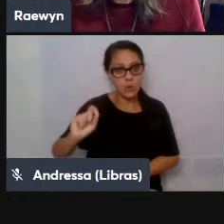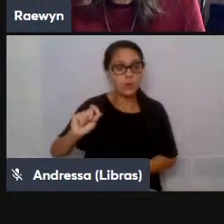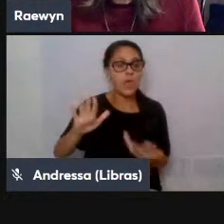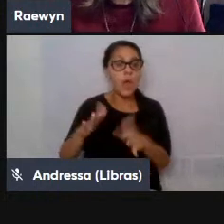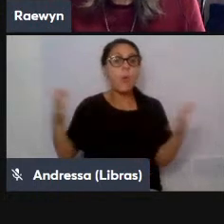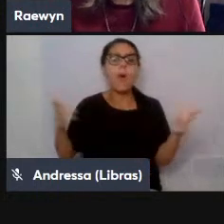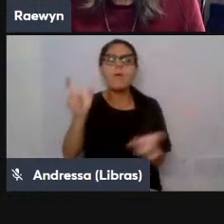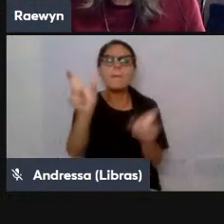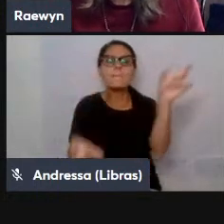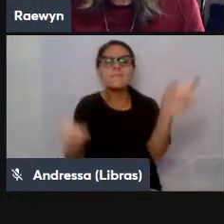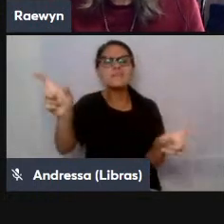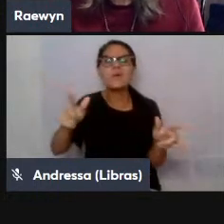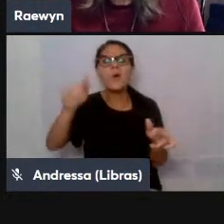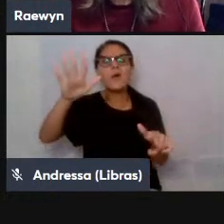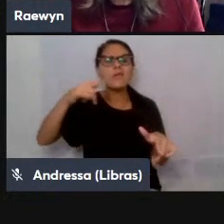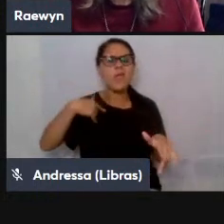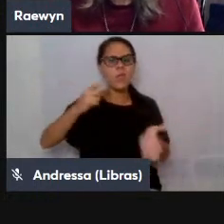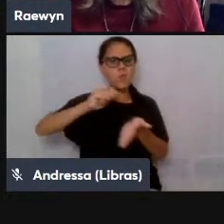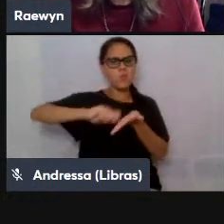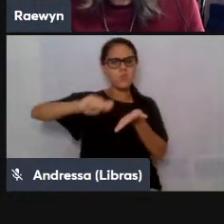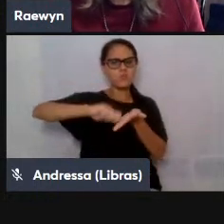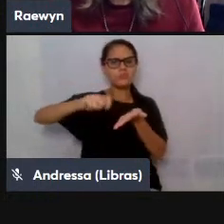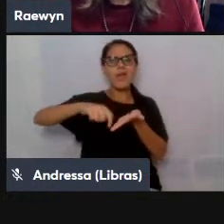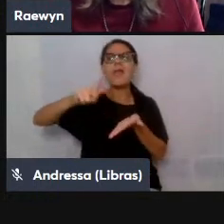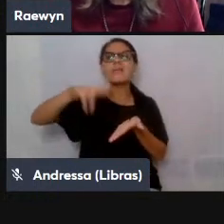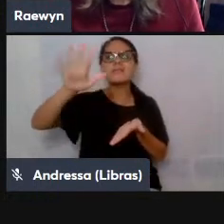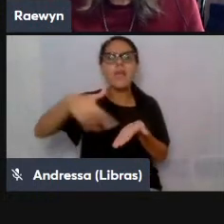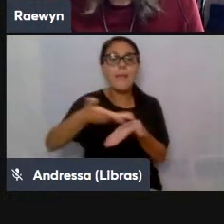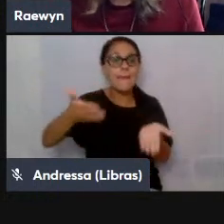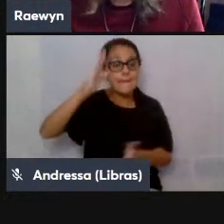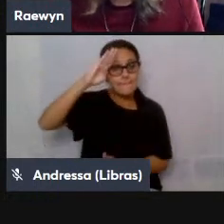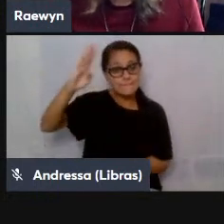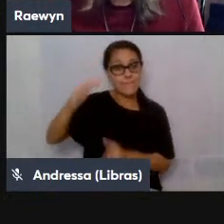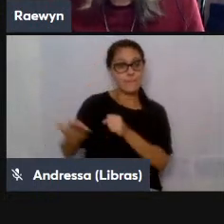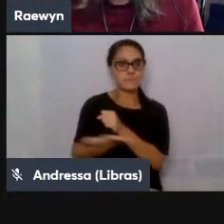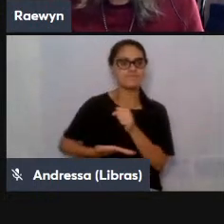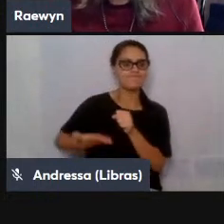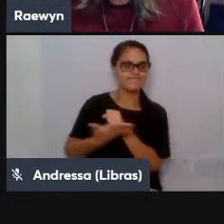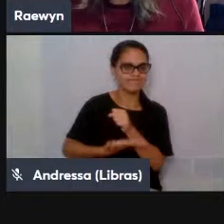público para o nosso trabalho, especialmente nos estágios iniciais.